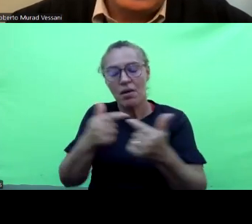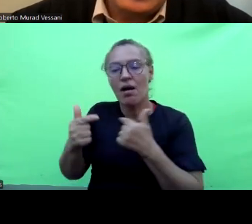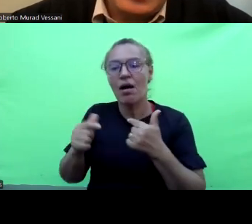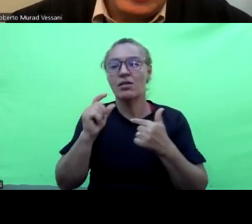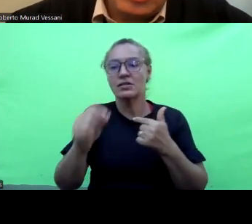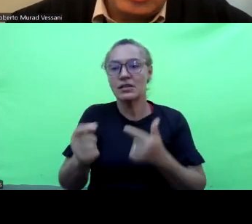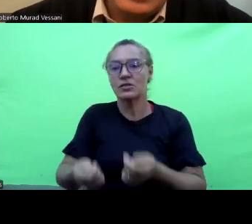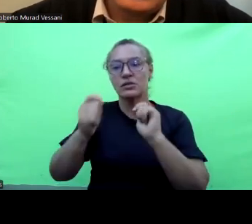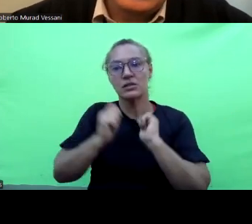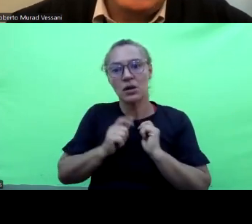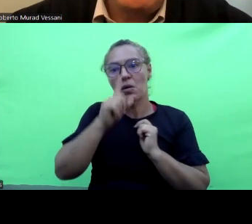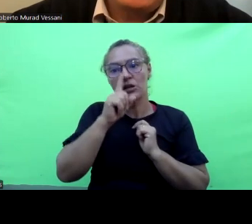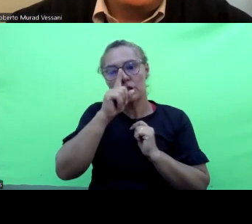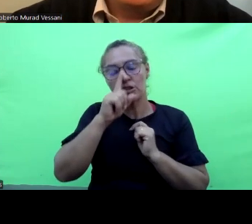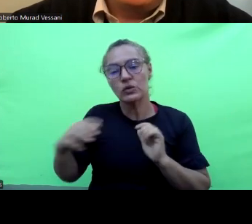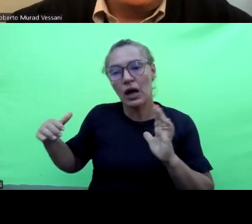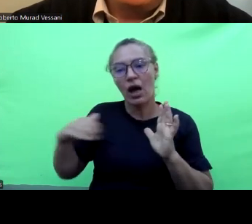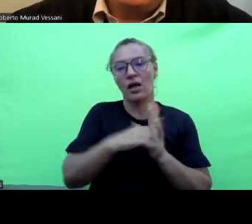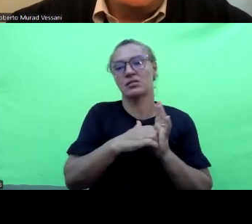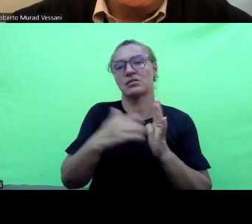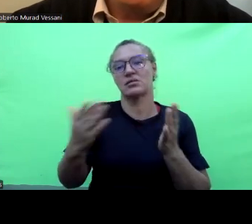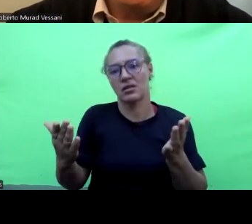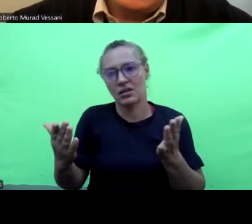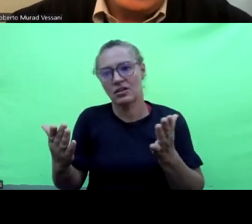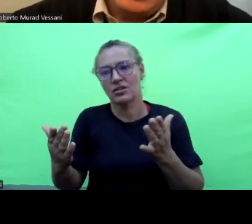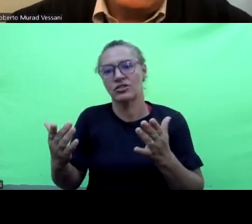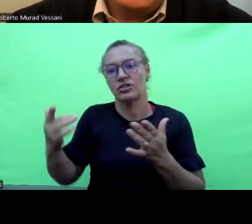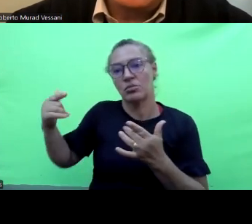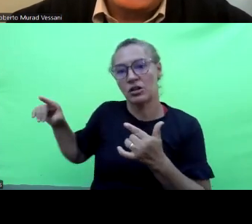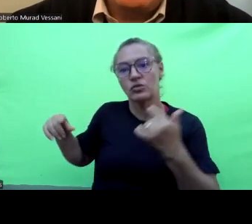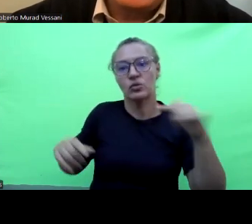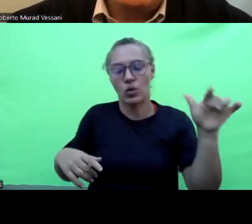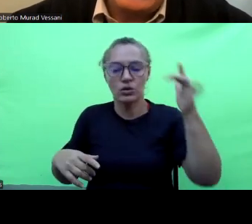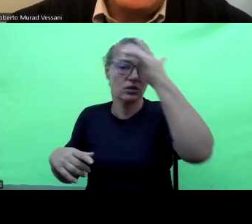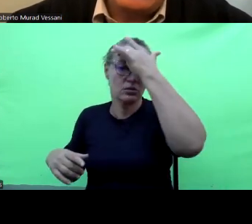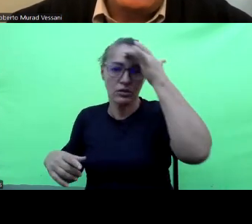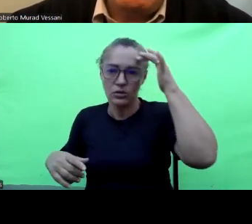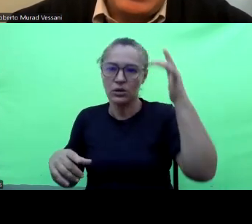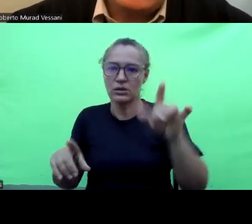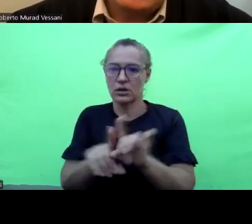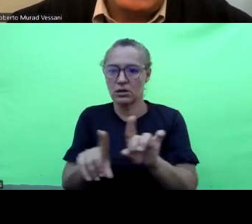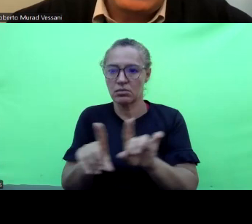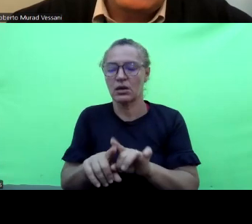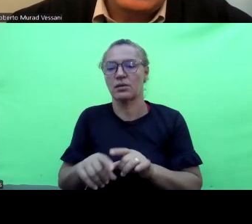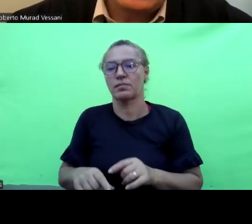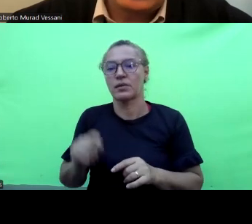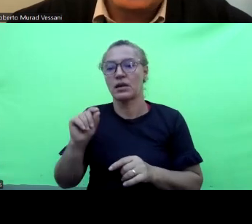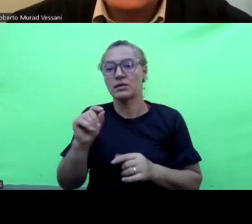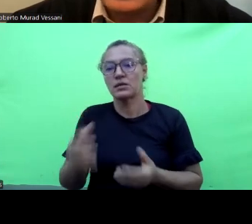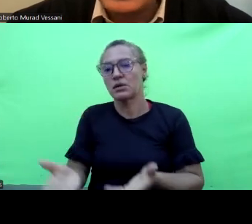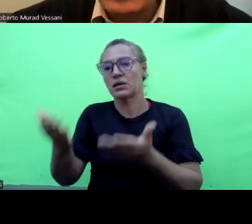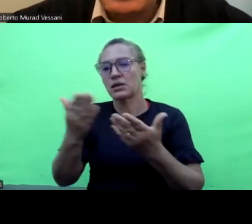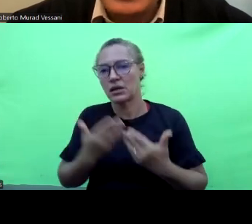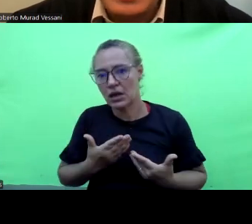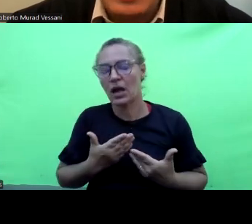para as outras pessoas, né? E claro, isso acaba também tendo um impacto para transtornos